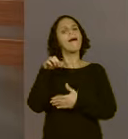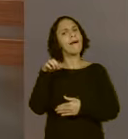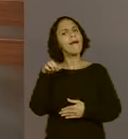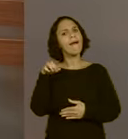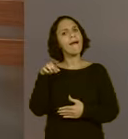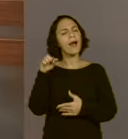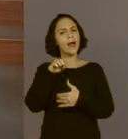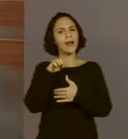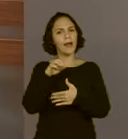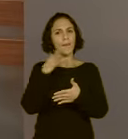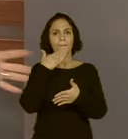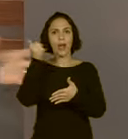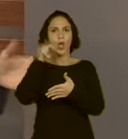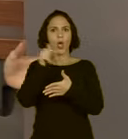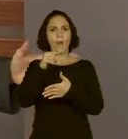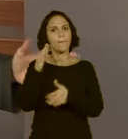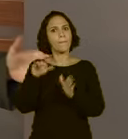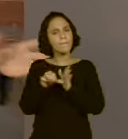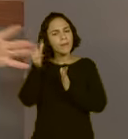pode fazer alguma coisa